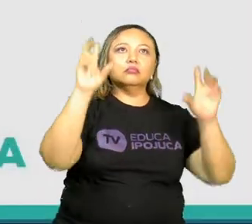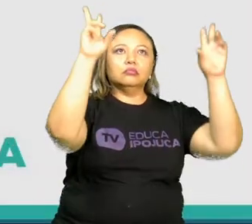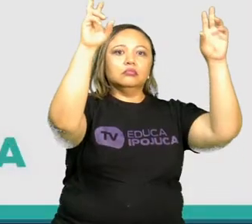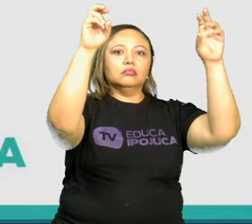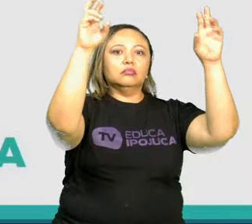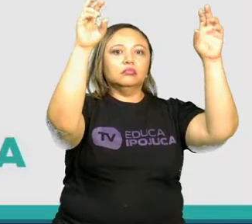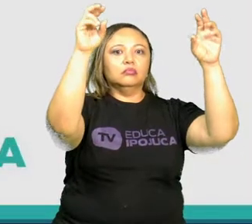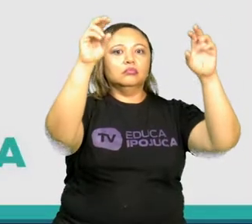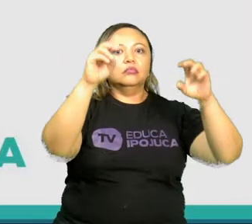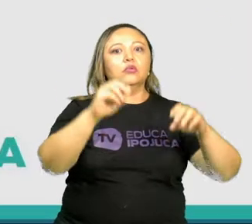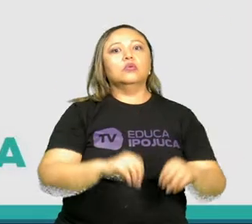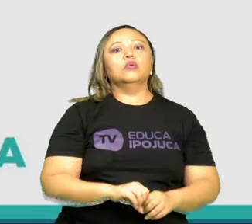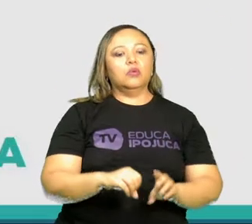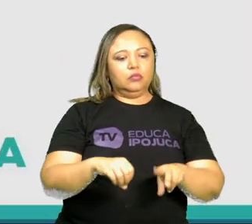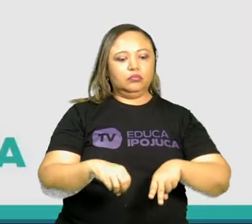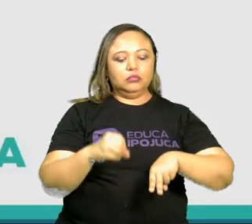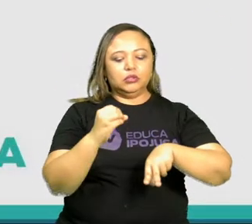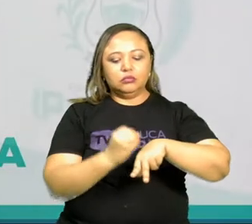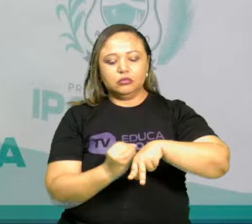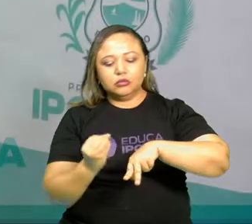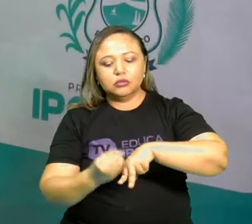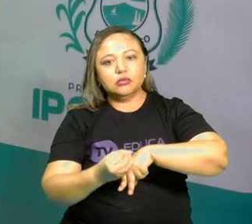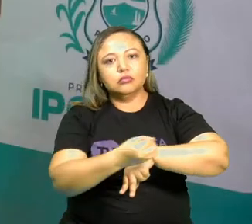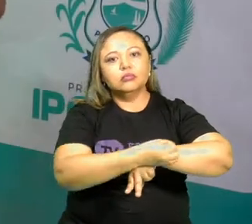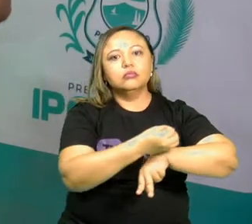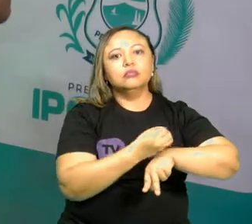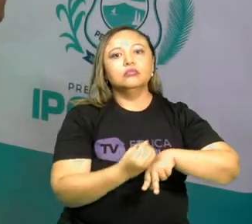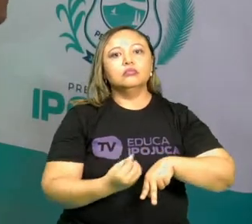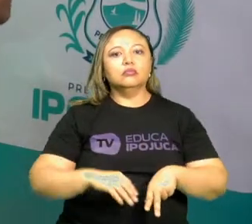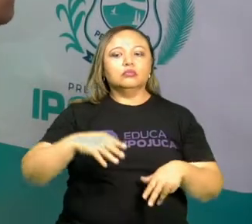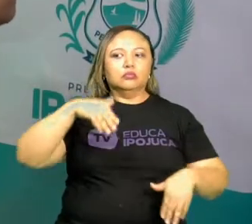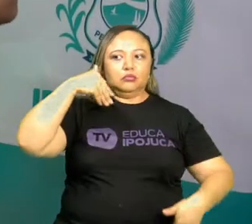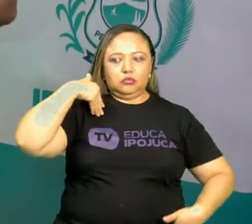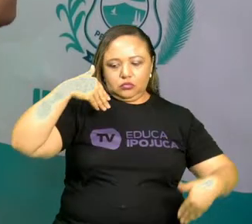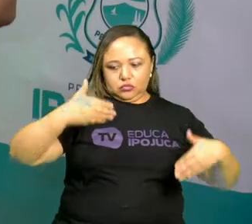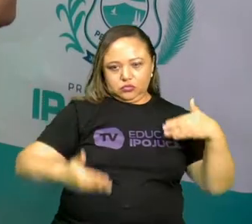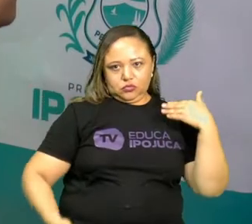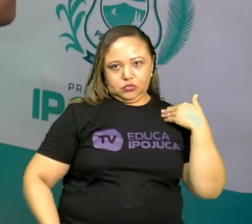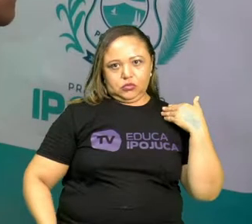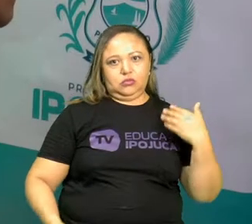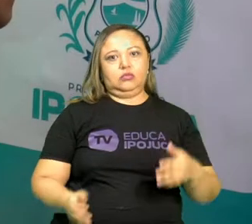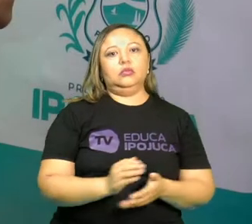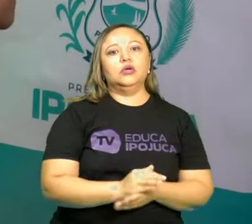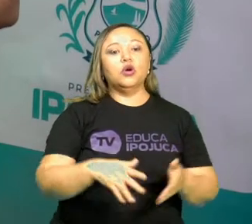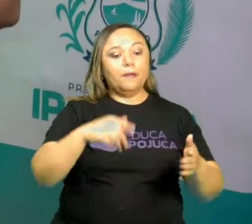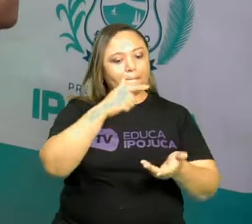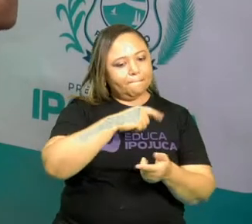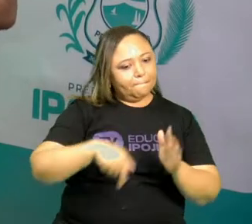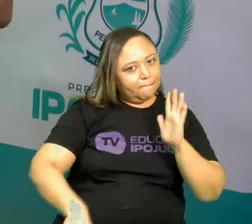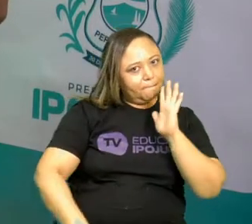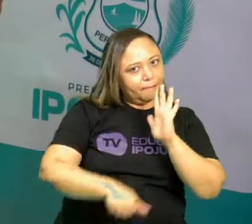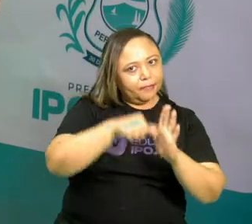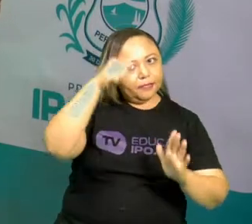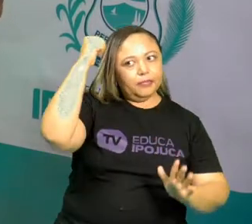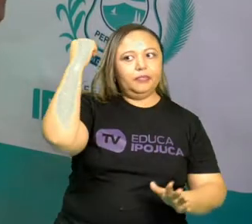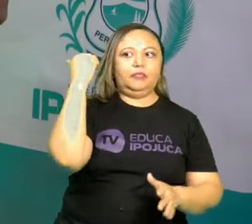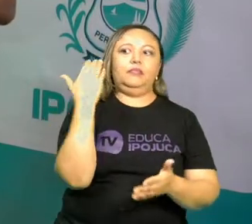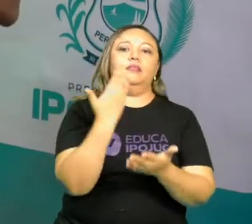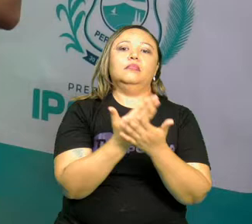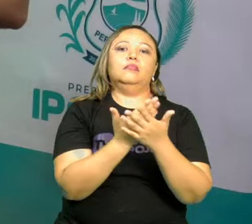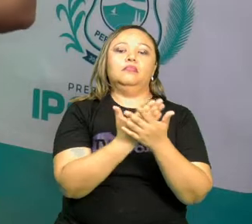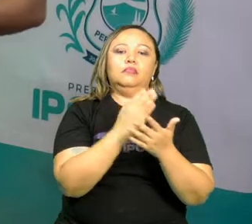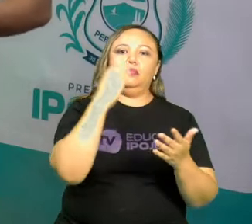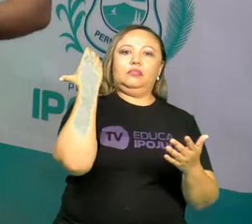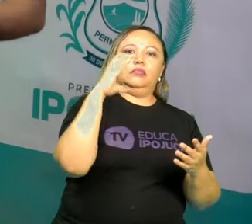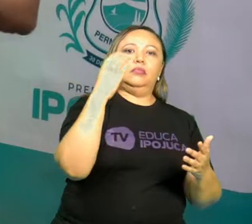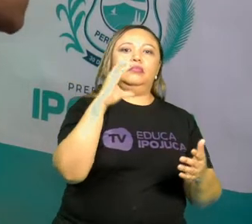órgãos do corpo humano. Portanto, essa é a nossa primeira aula de Ciências. Eu, o professor Sena Eval Santana,